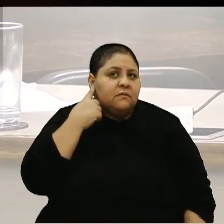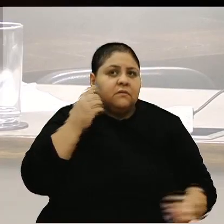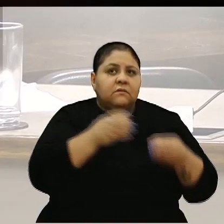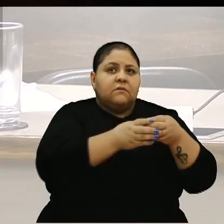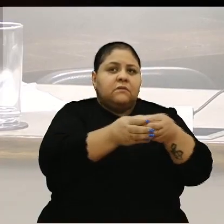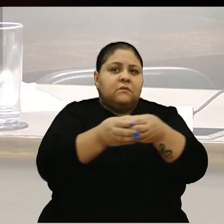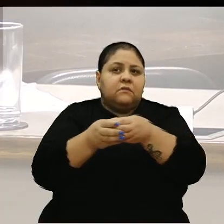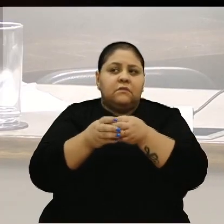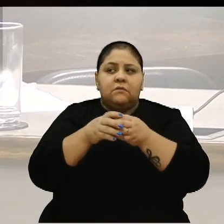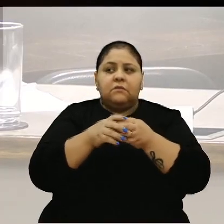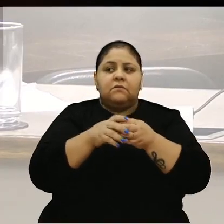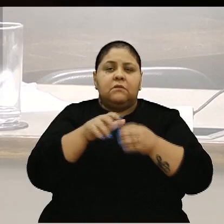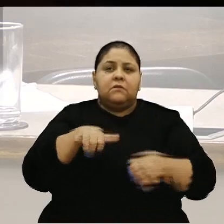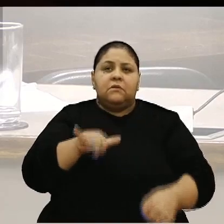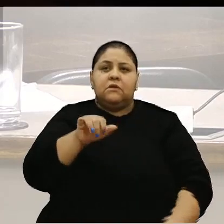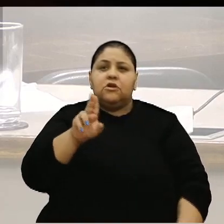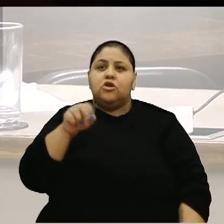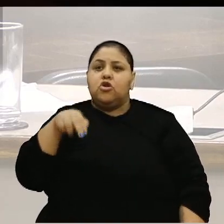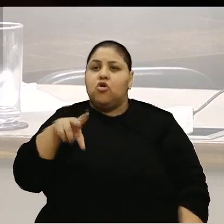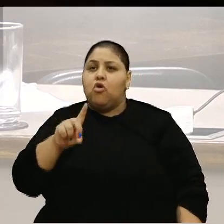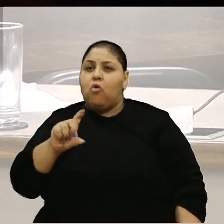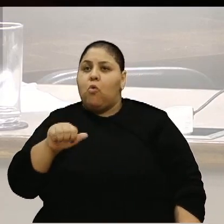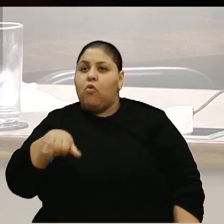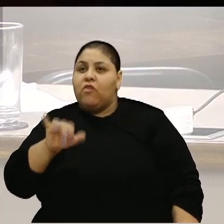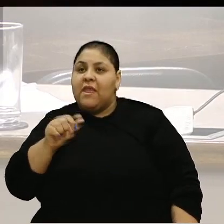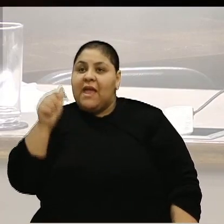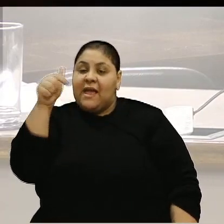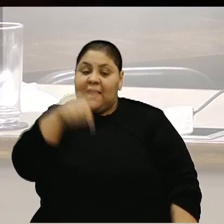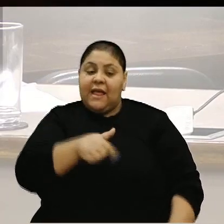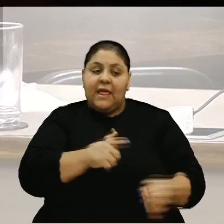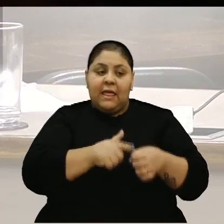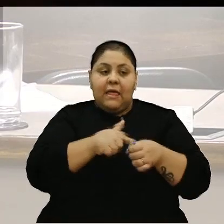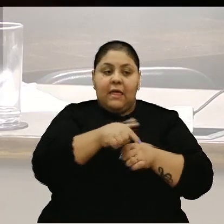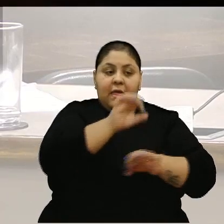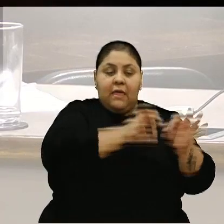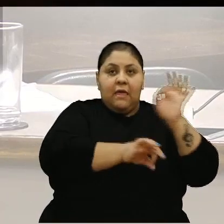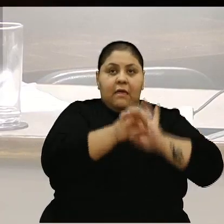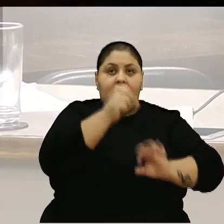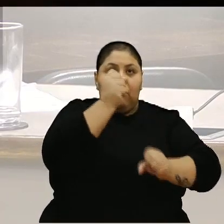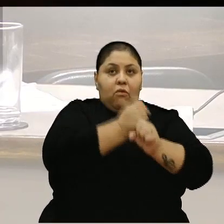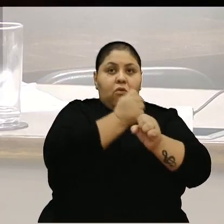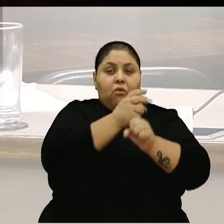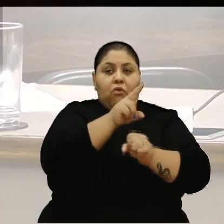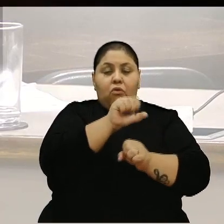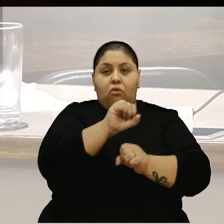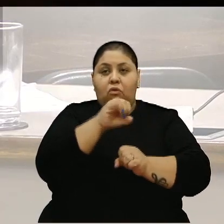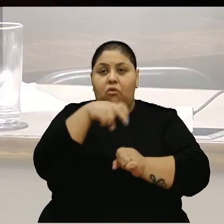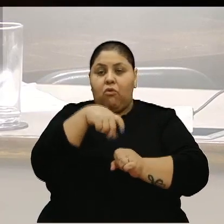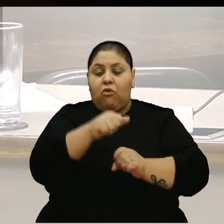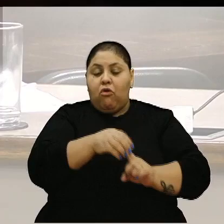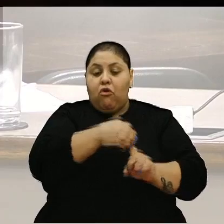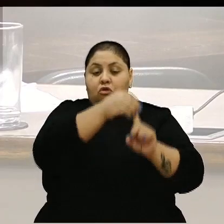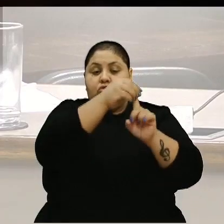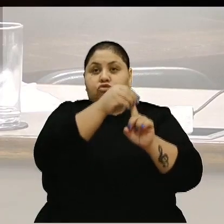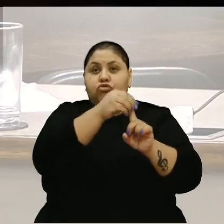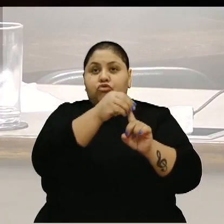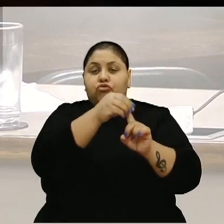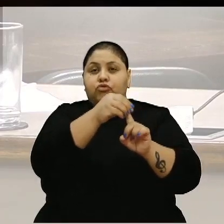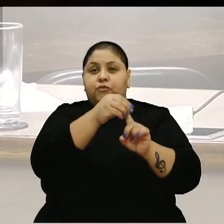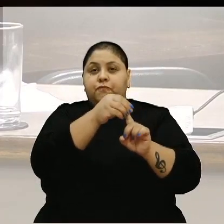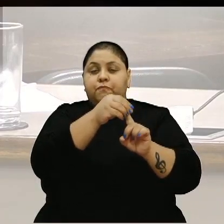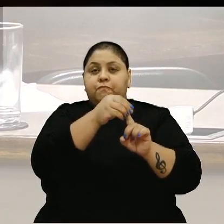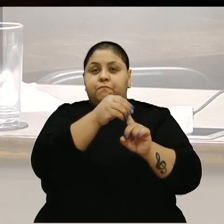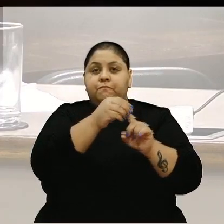estará novamente na cidade na próxima semana para tratar da construção da usina, a principal junto ao aterro sanitário em Rincão das Flores.